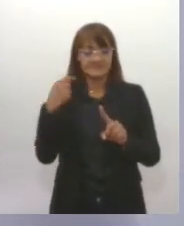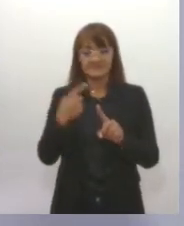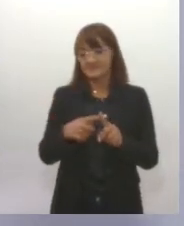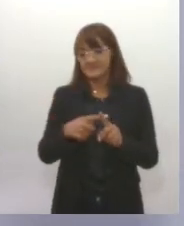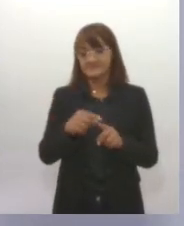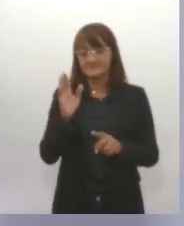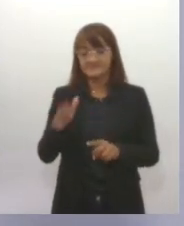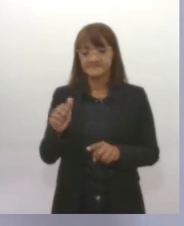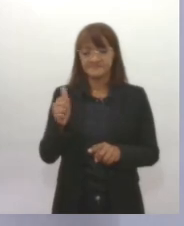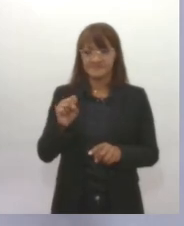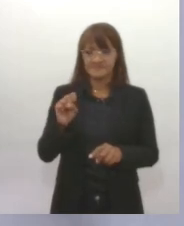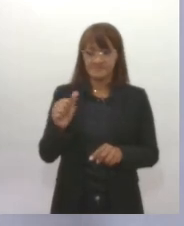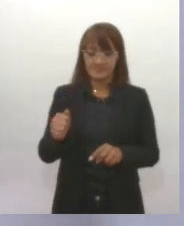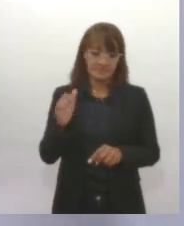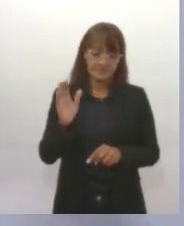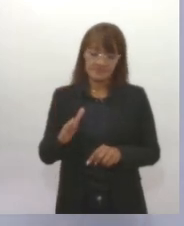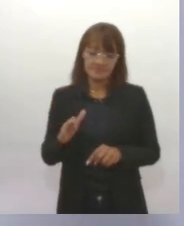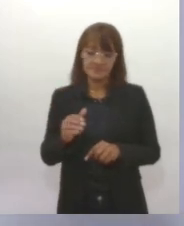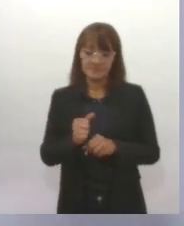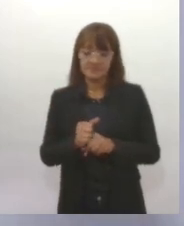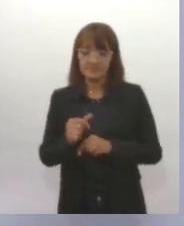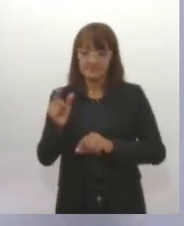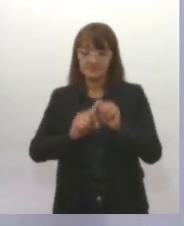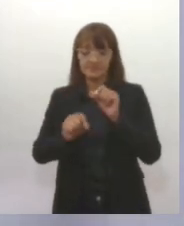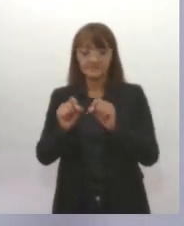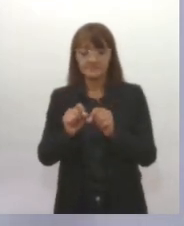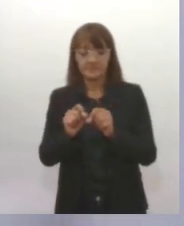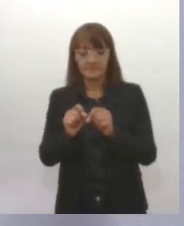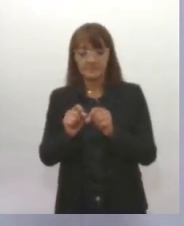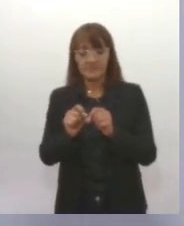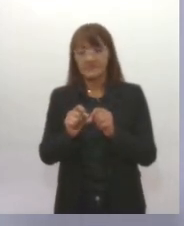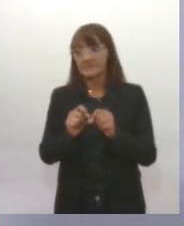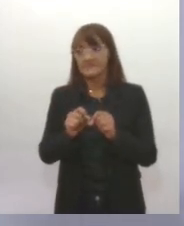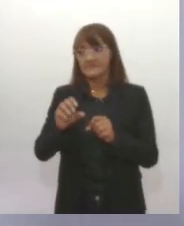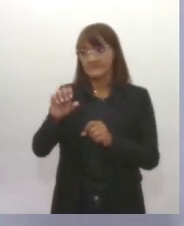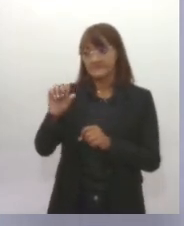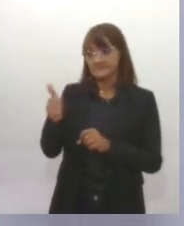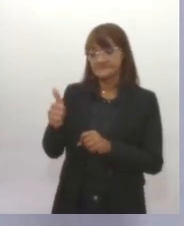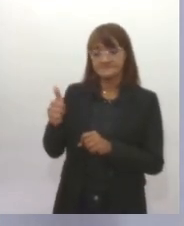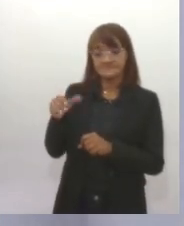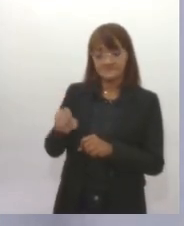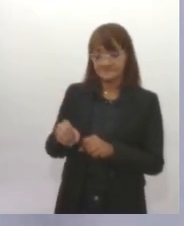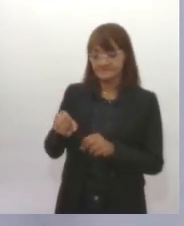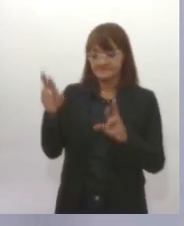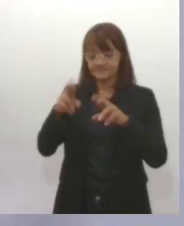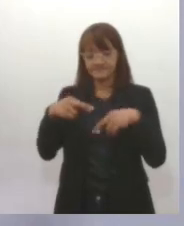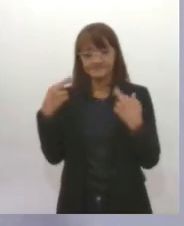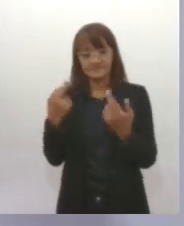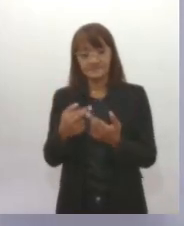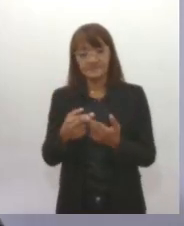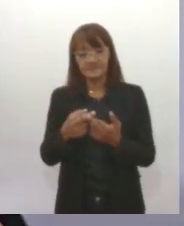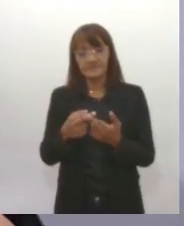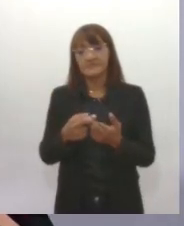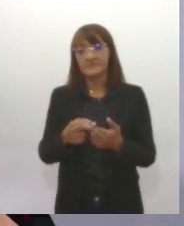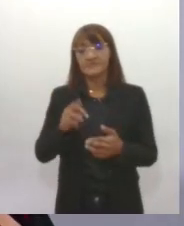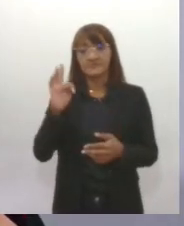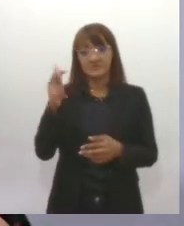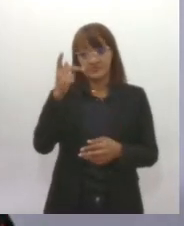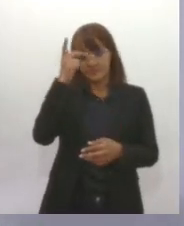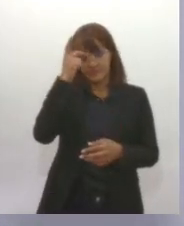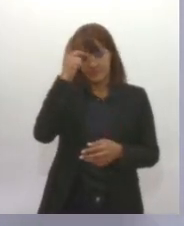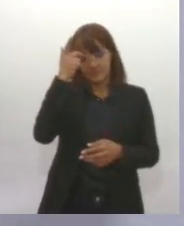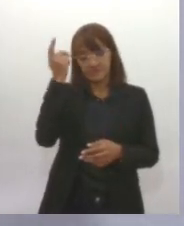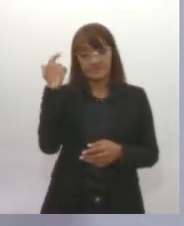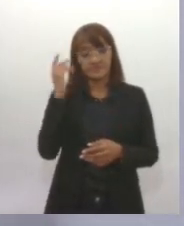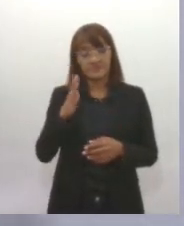que está aí na 10ª edição. E foi um encontro onde as LGBTs que fazem parte dessas